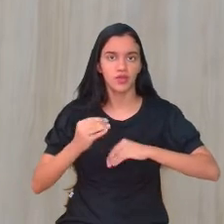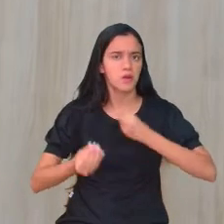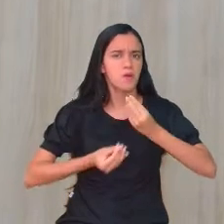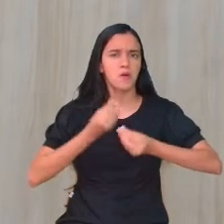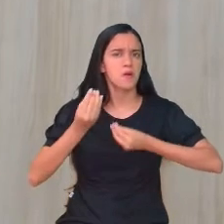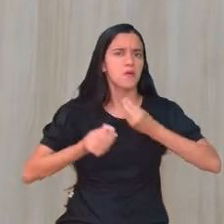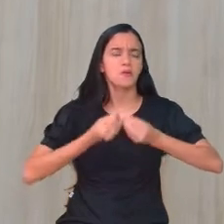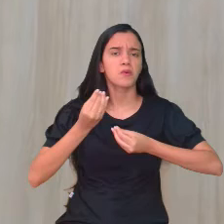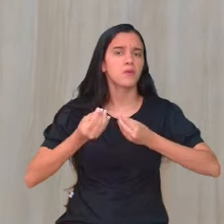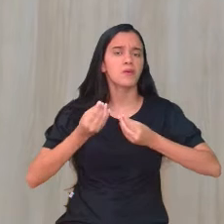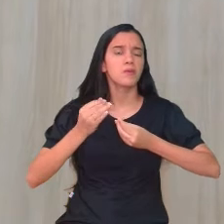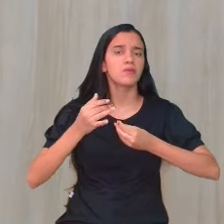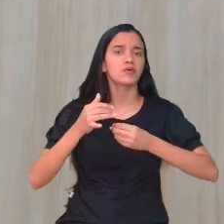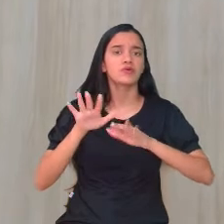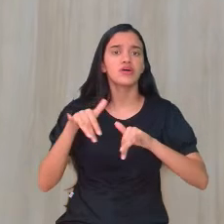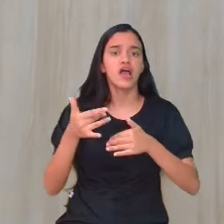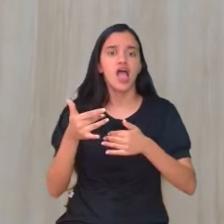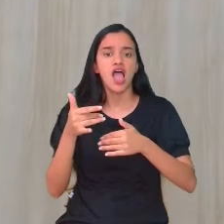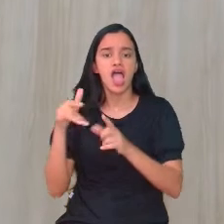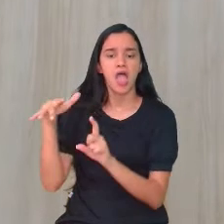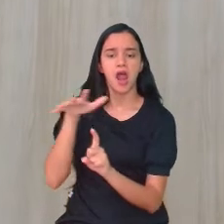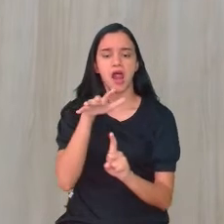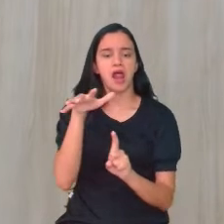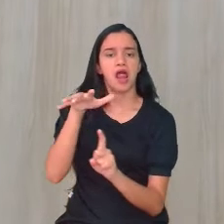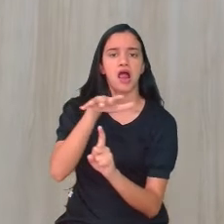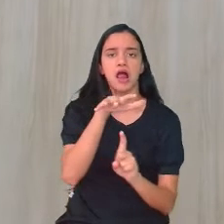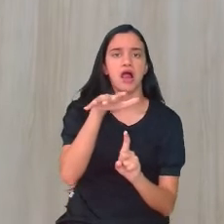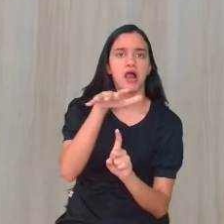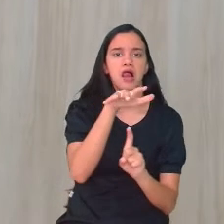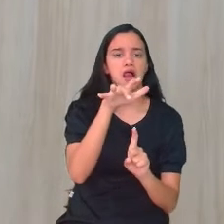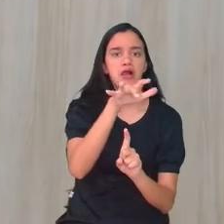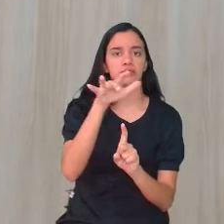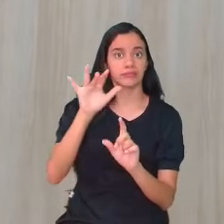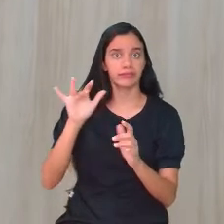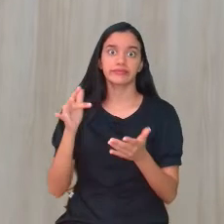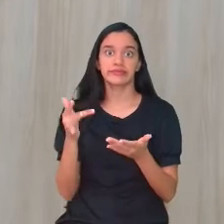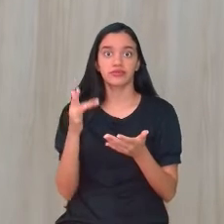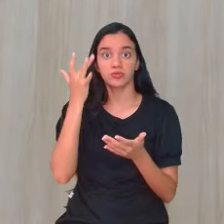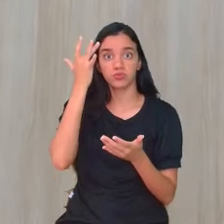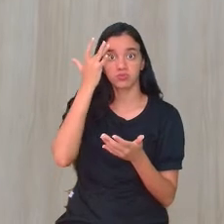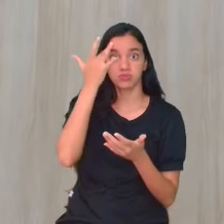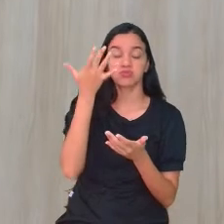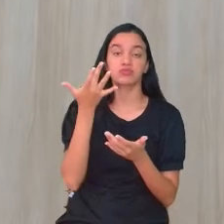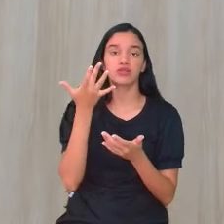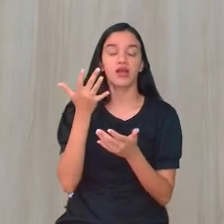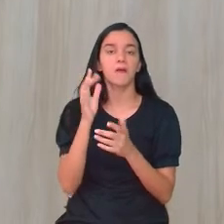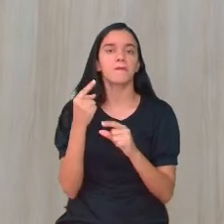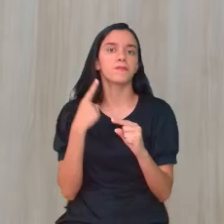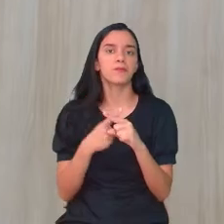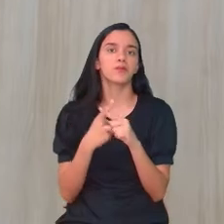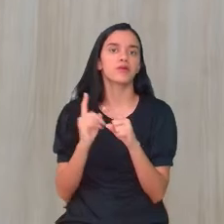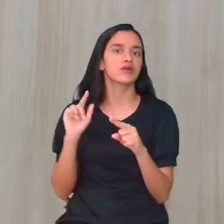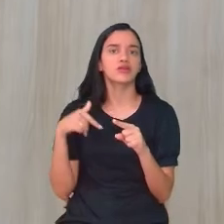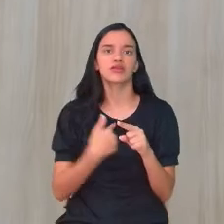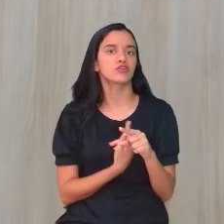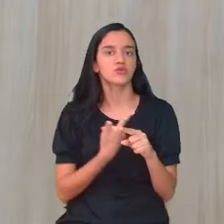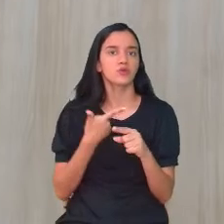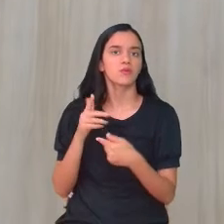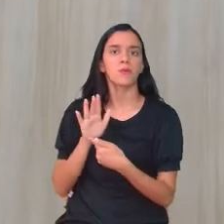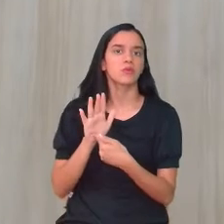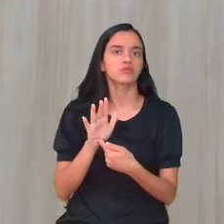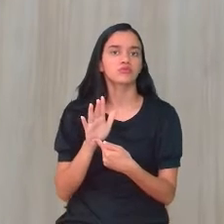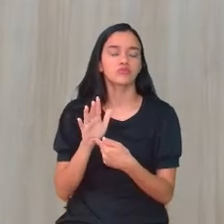como forma de manipulação das mentes. Exatamente. Né? Então, isso, por que a gente trouxe